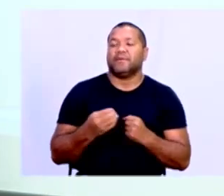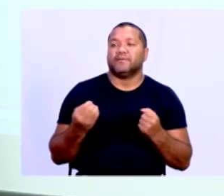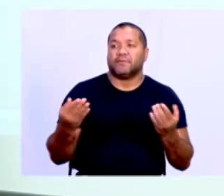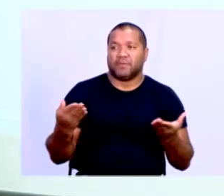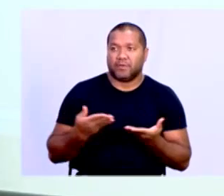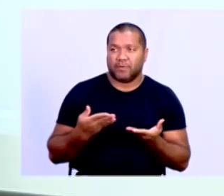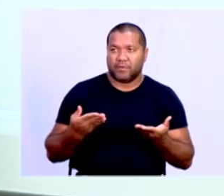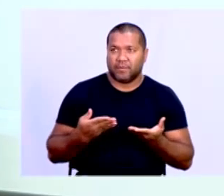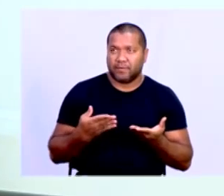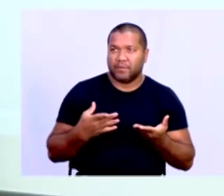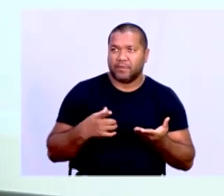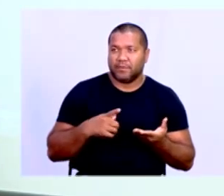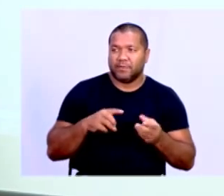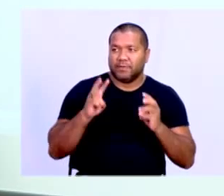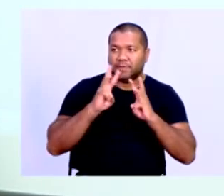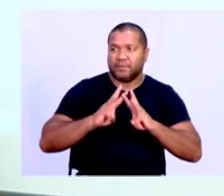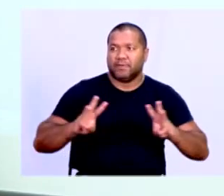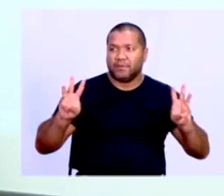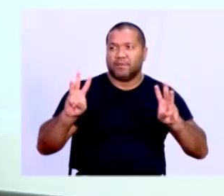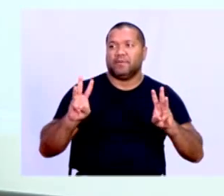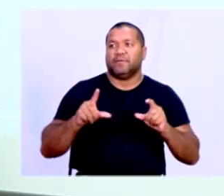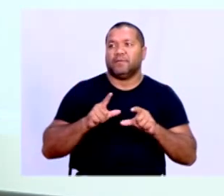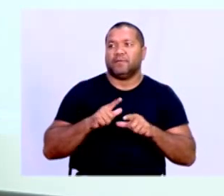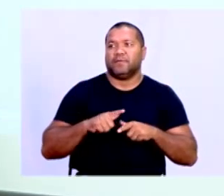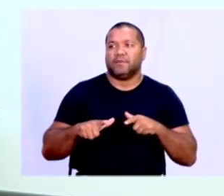aplicadas para a web. Então vamos